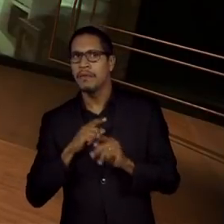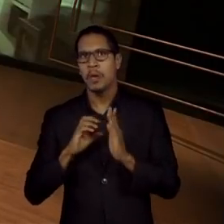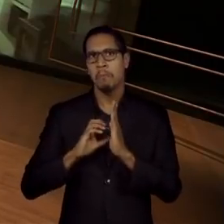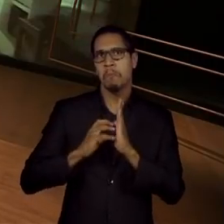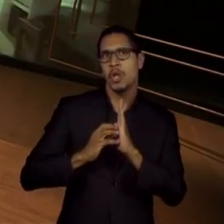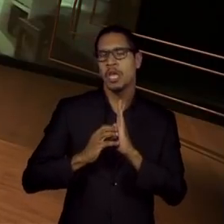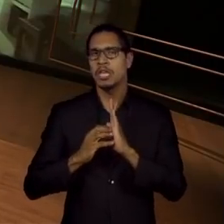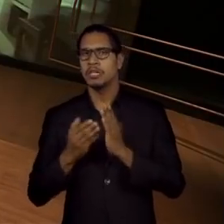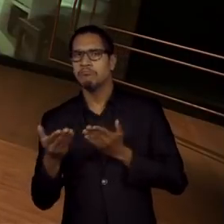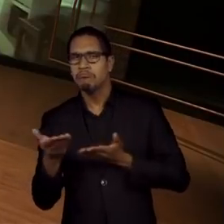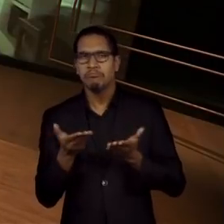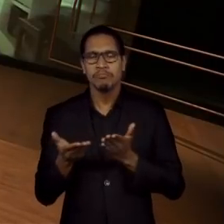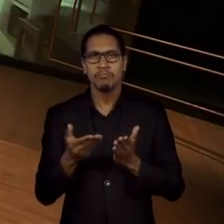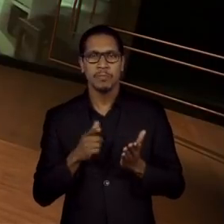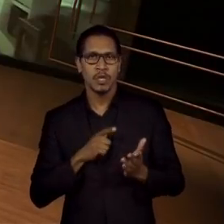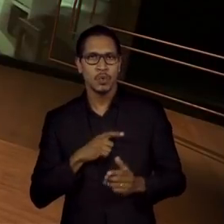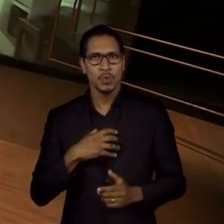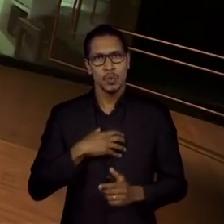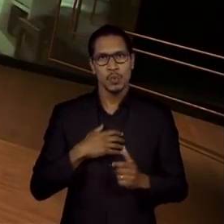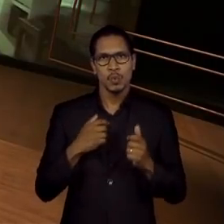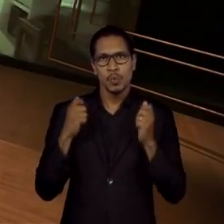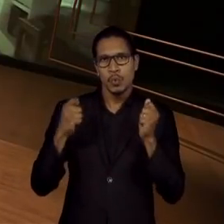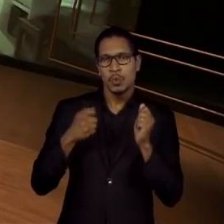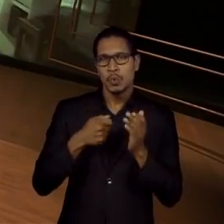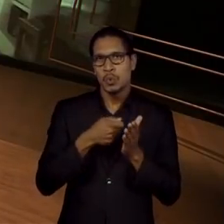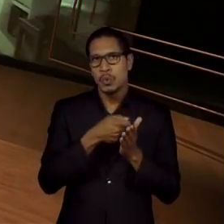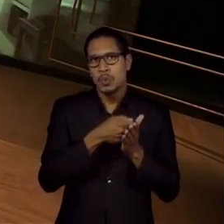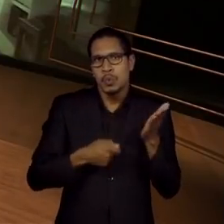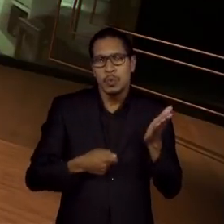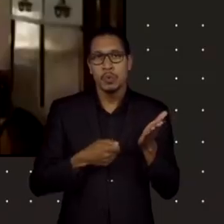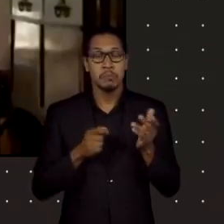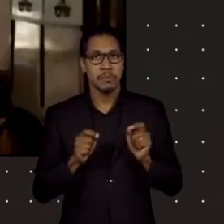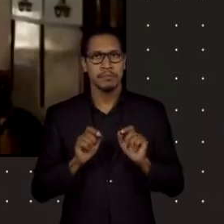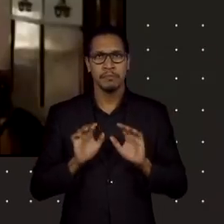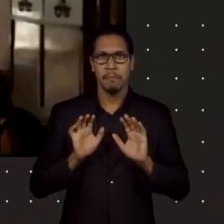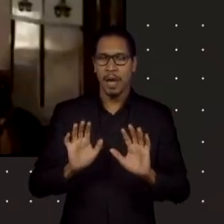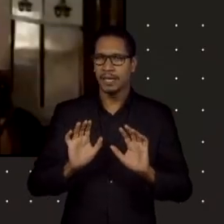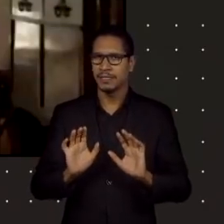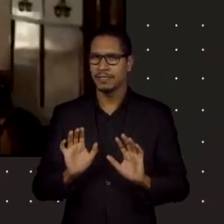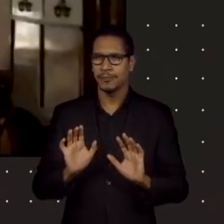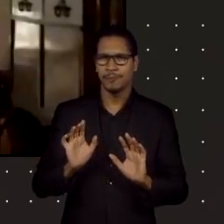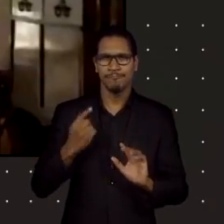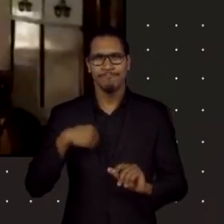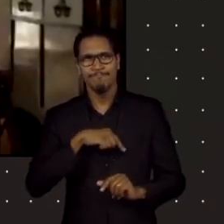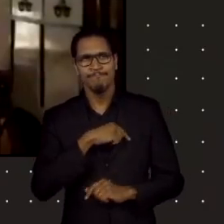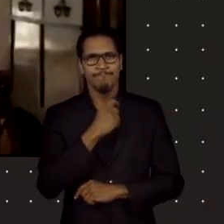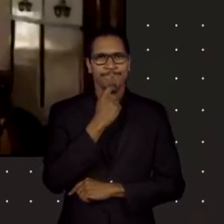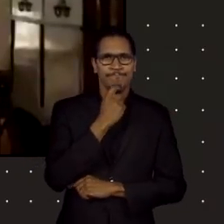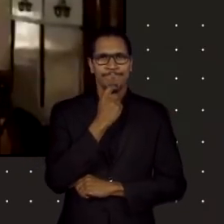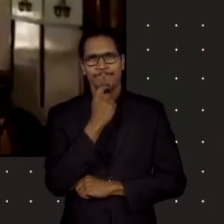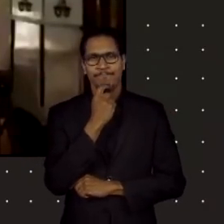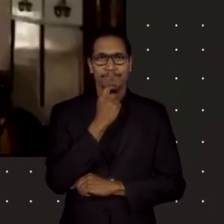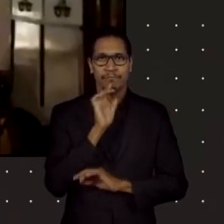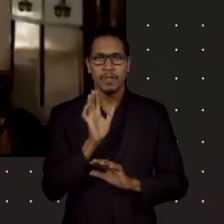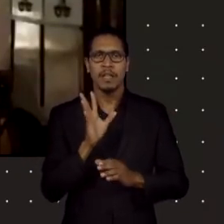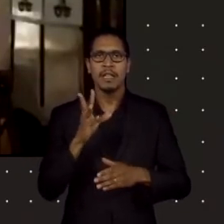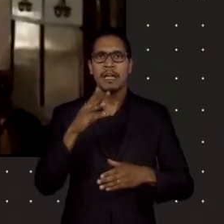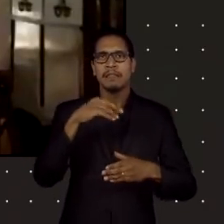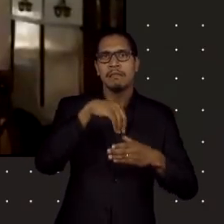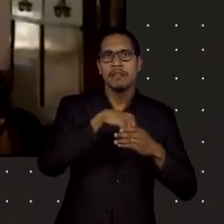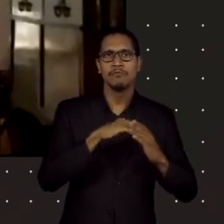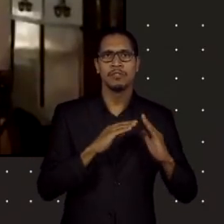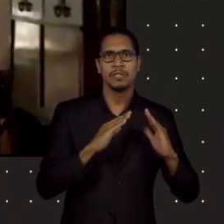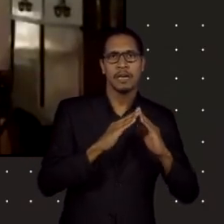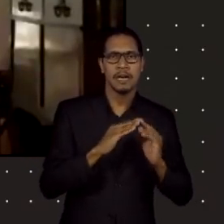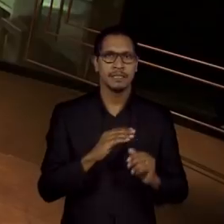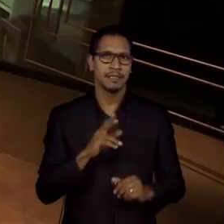texto, uma coisa assim. Então, nós estávamos assim, querendo... A nossa repressão toda era dentro de casa, era com benção